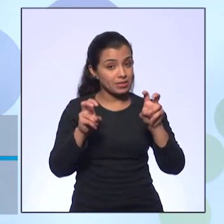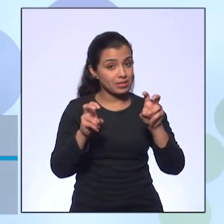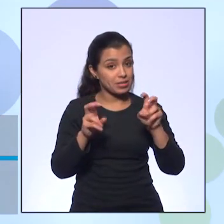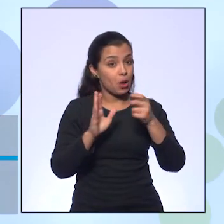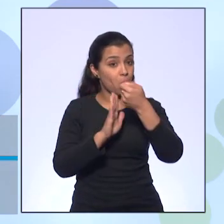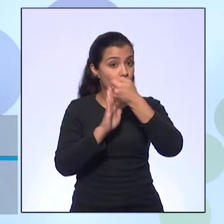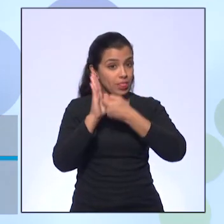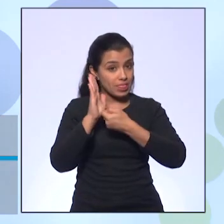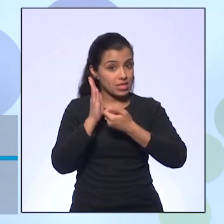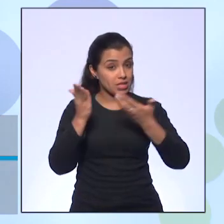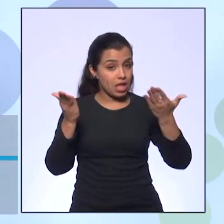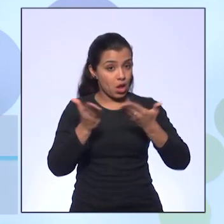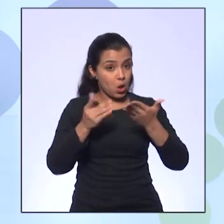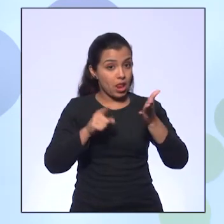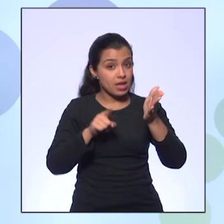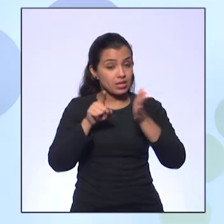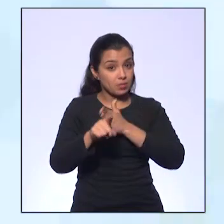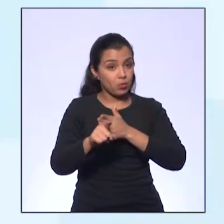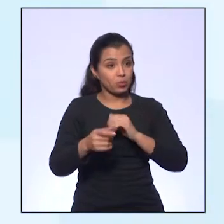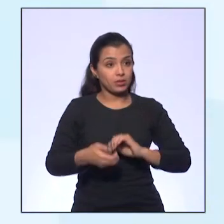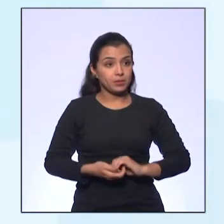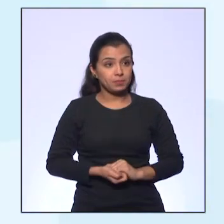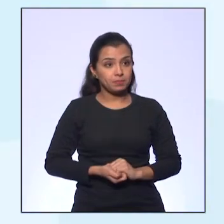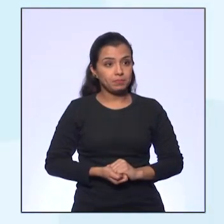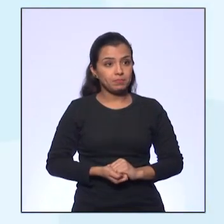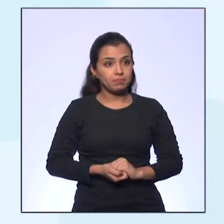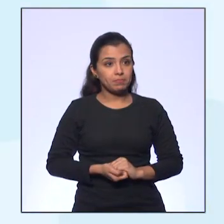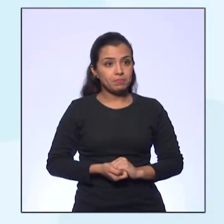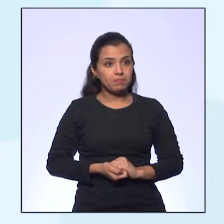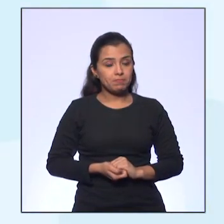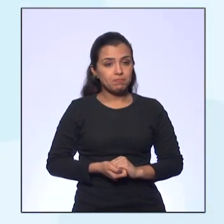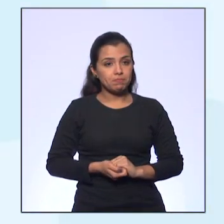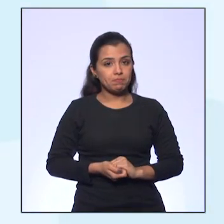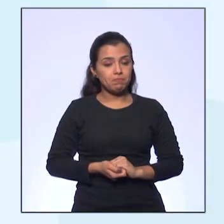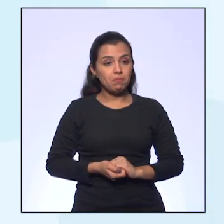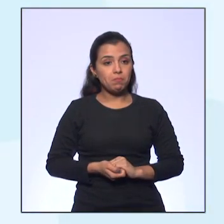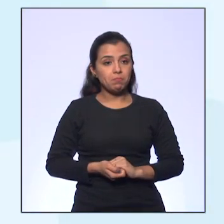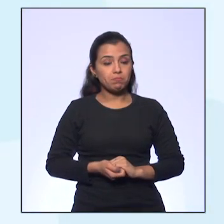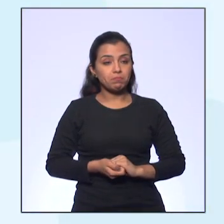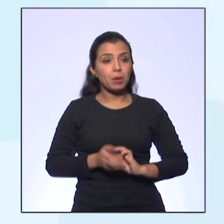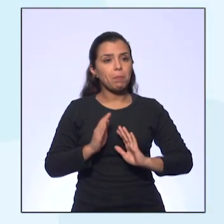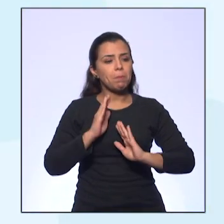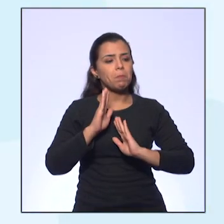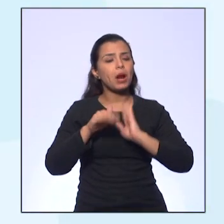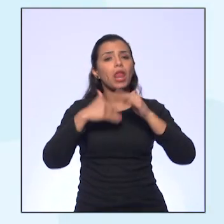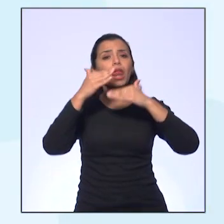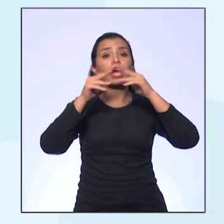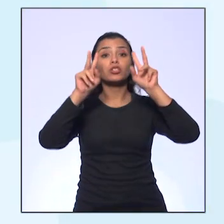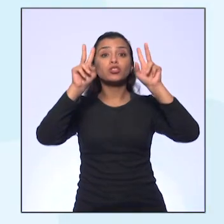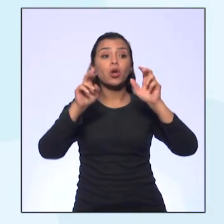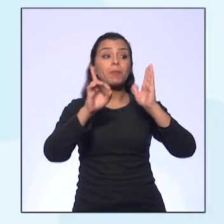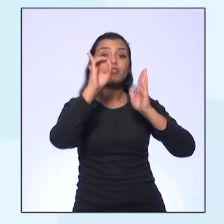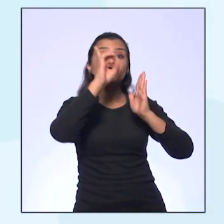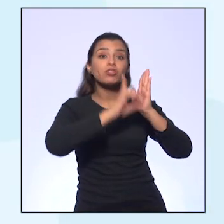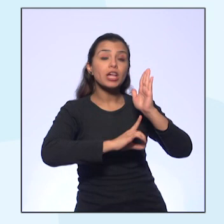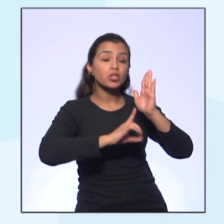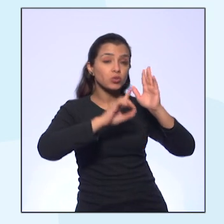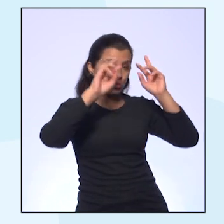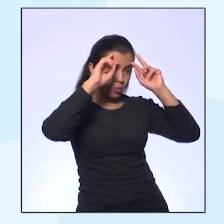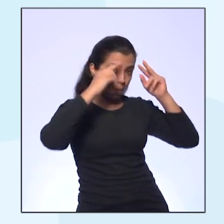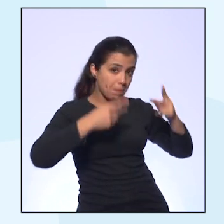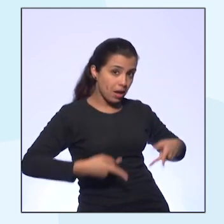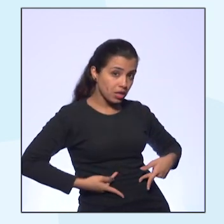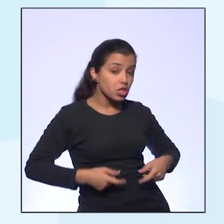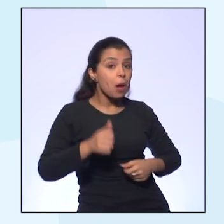este texto. Respondam na tela a pergunta. Quais avanços no campo dos direitos humanos as mulheres tiveram